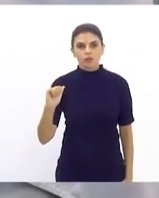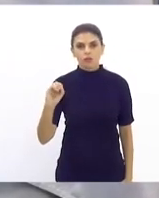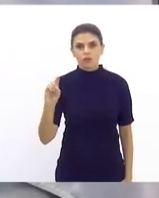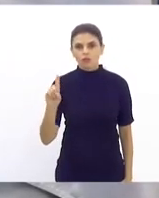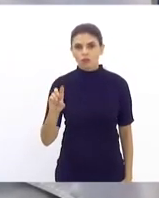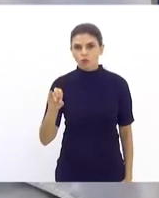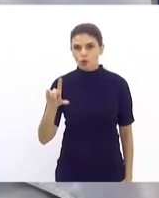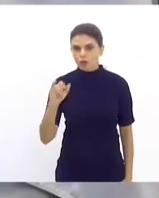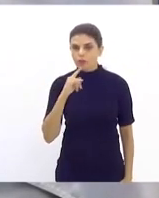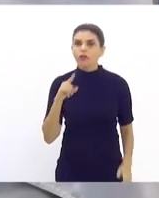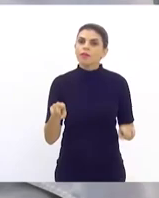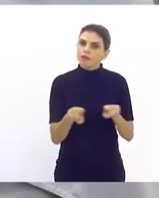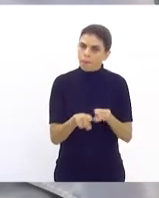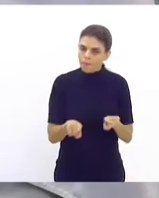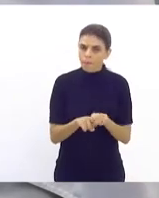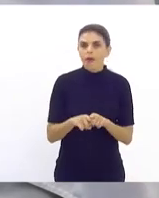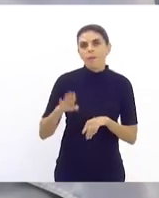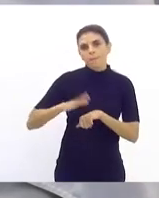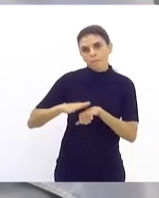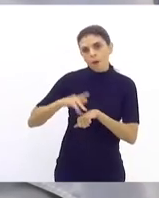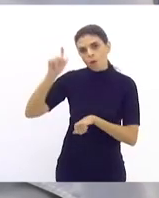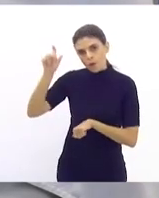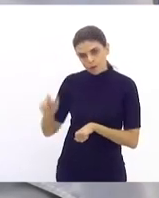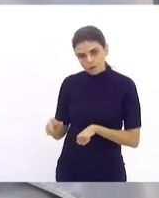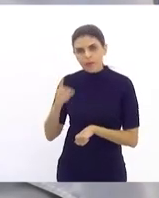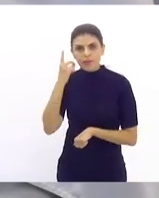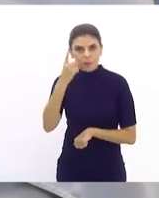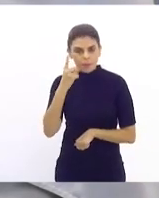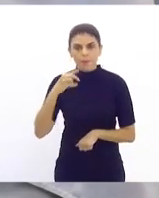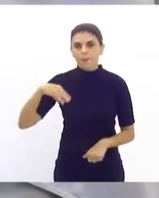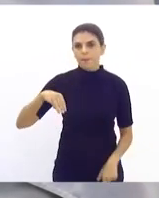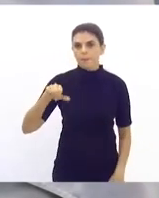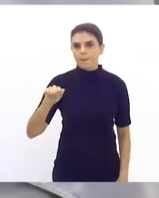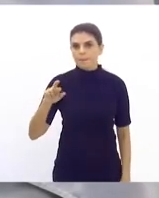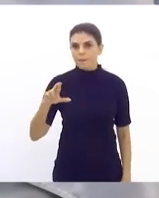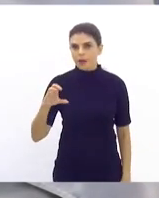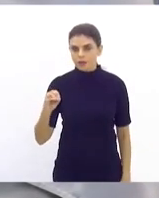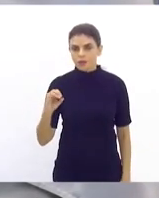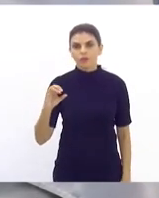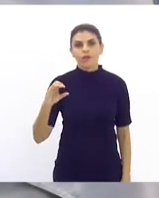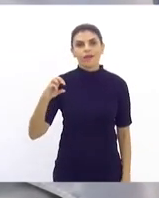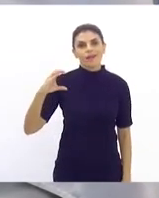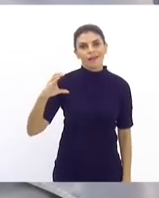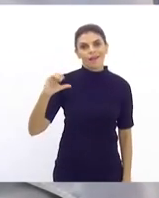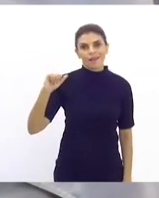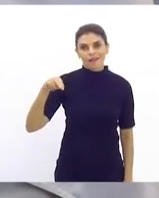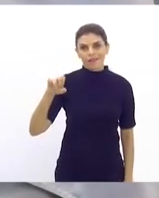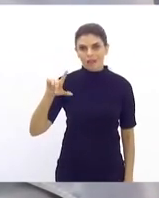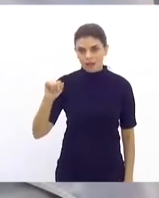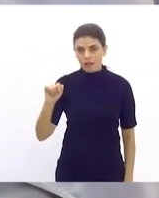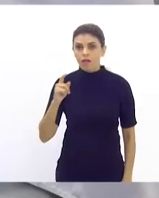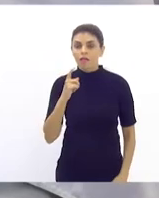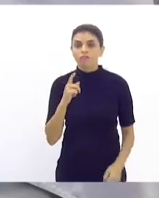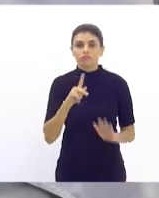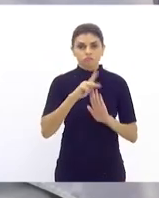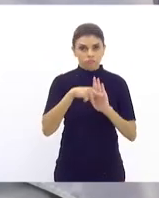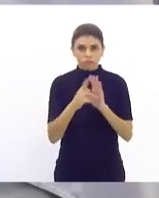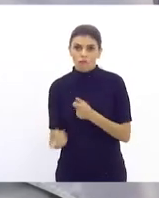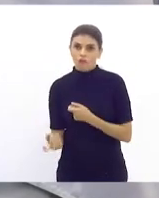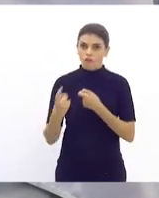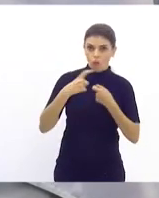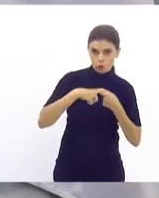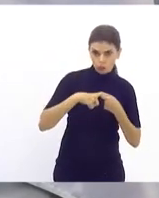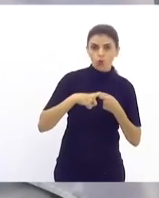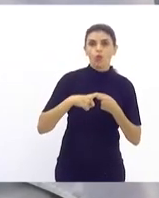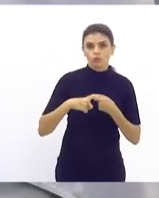de 2019, também de autoria do próprio deputado Márcio Canella. O projeto voltou de vista,